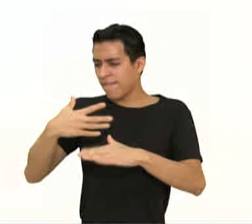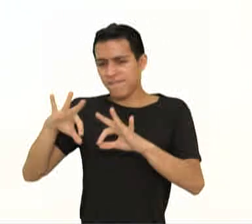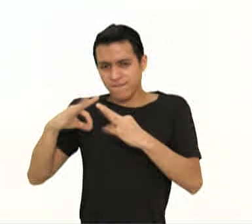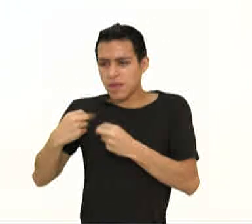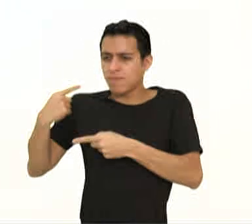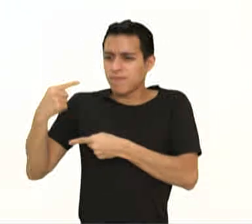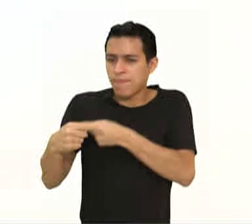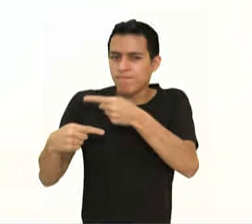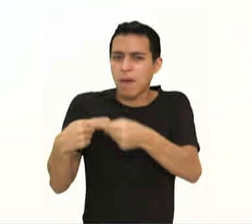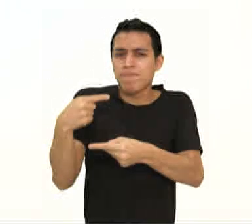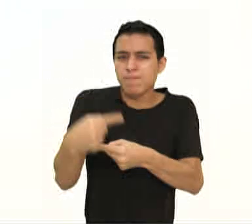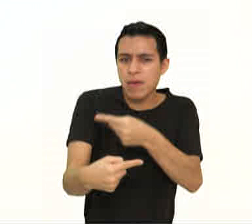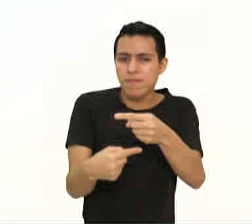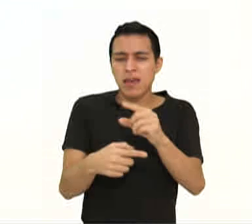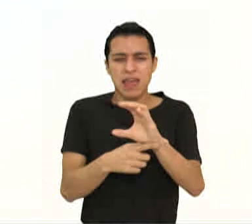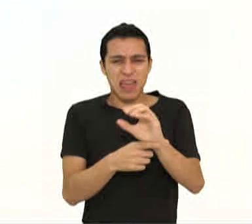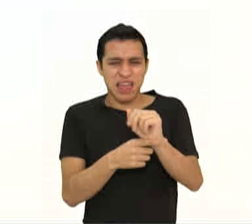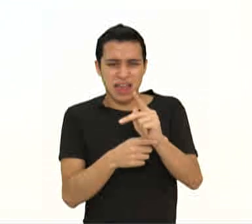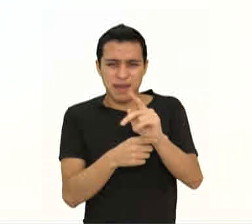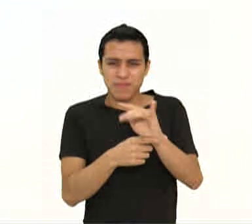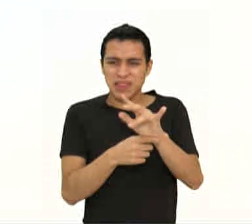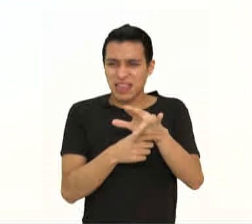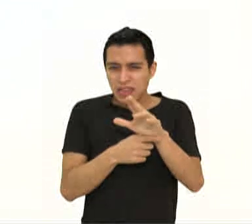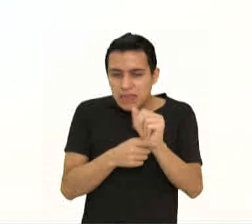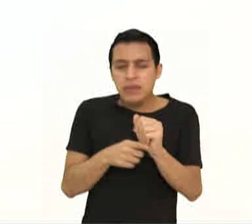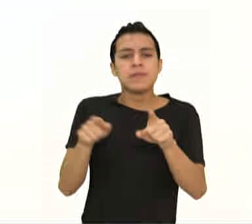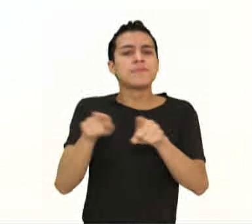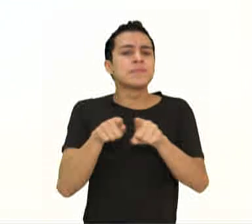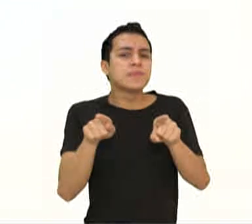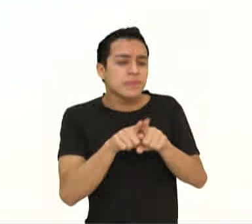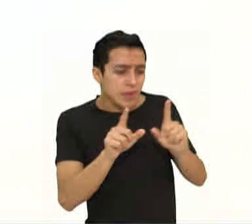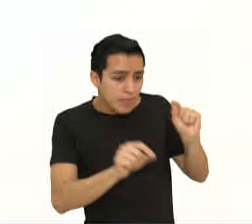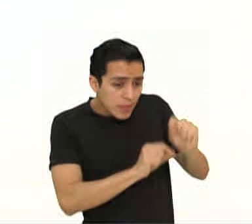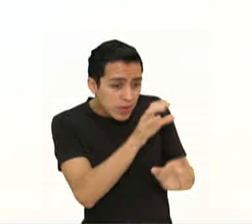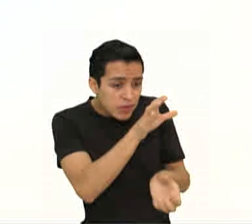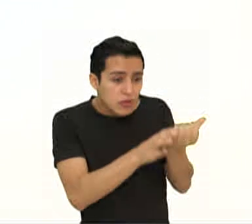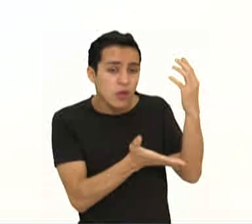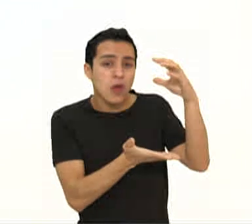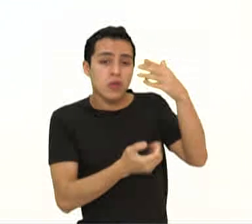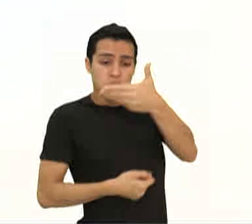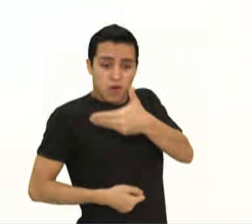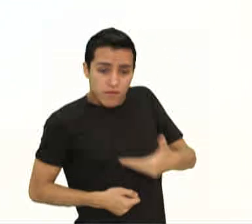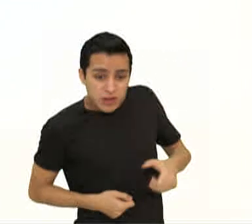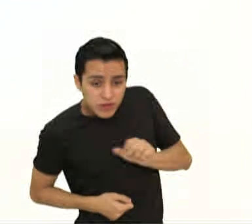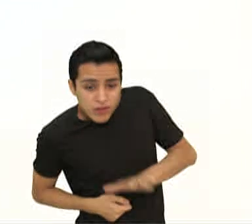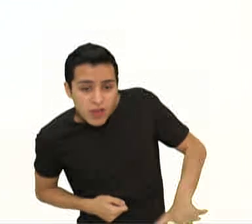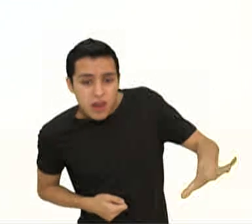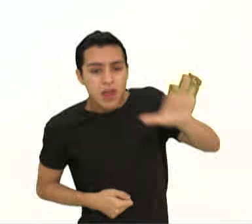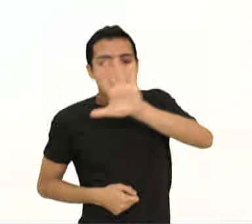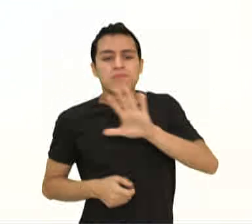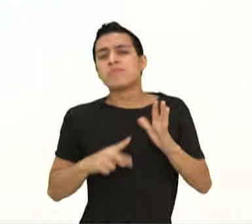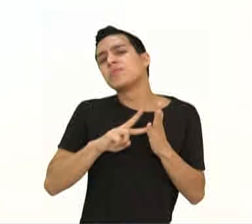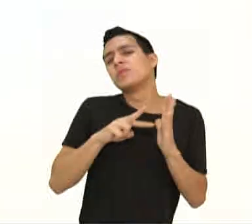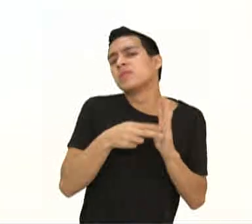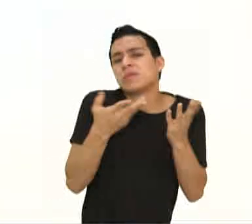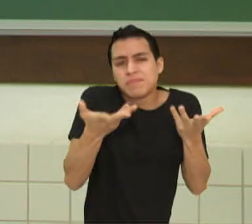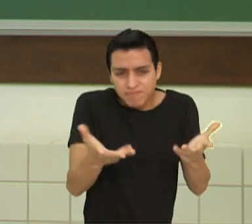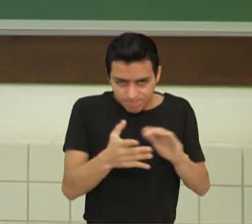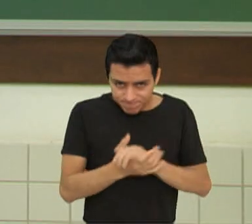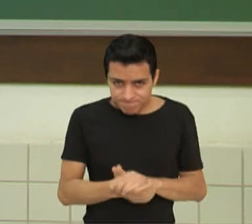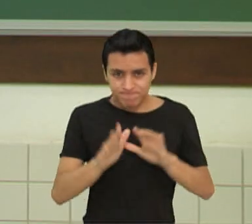nome diz, passavam de pai para filho, até a instituição do governo geral. Tá, o que significa isso,